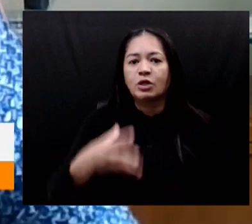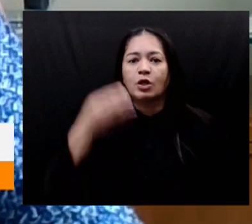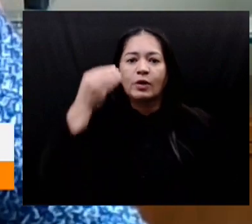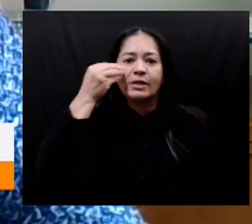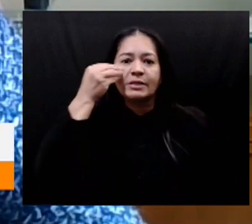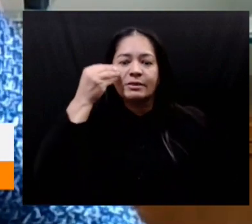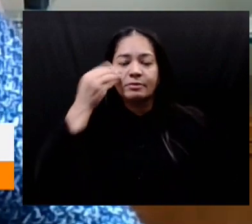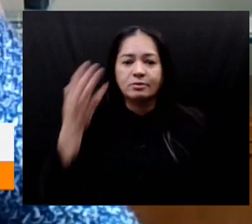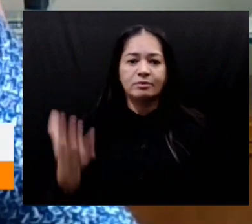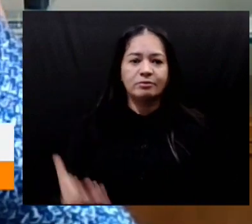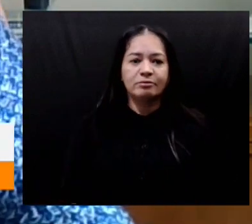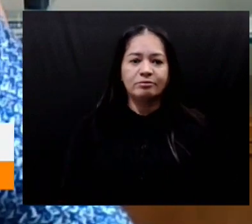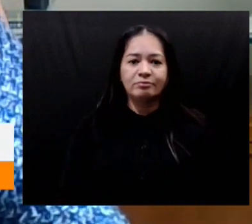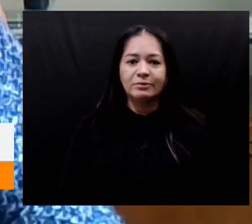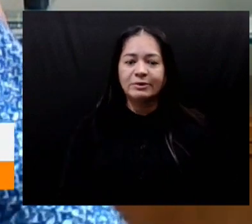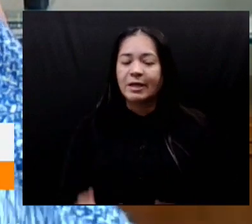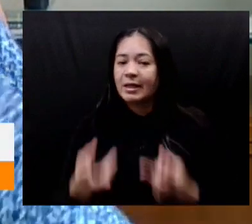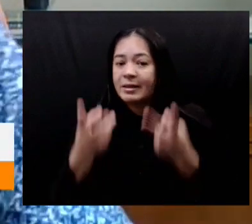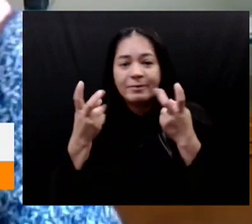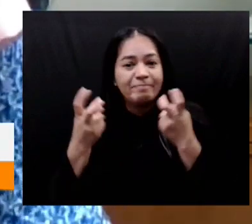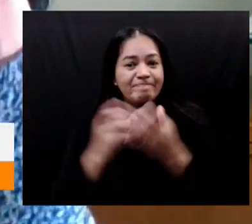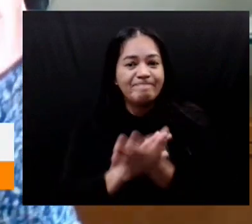não enxerga, ela fica realmente